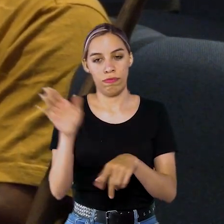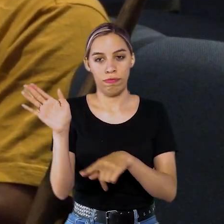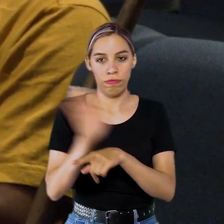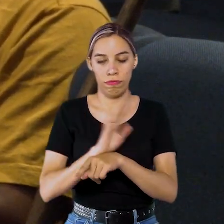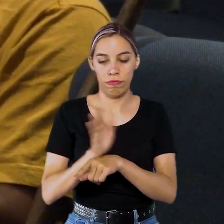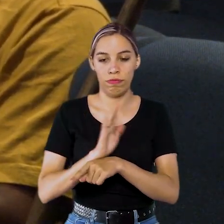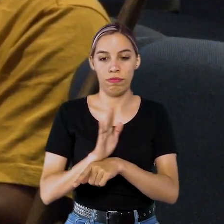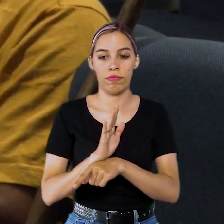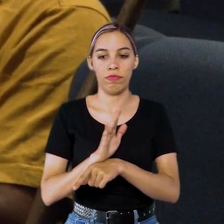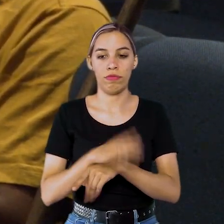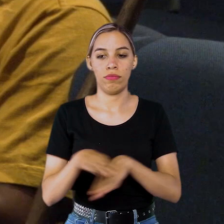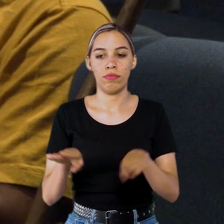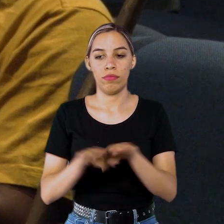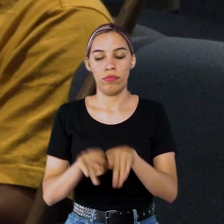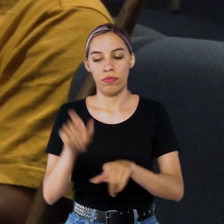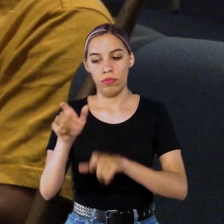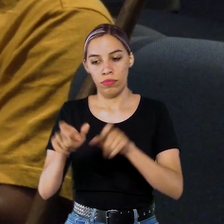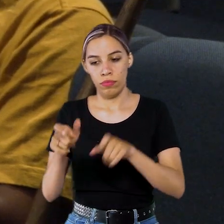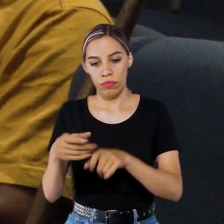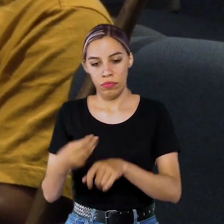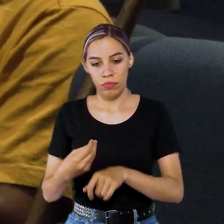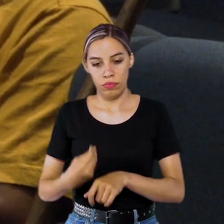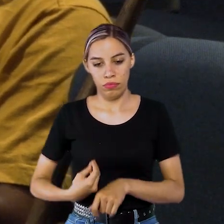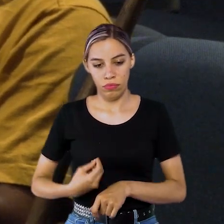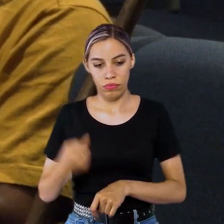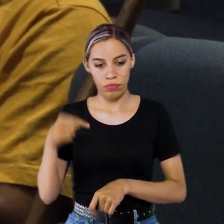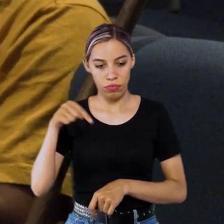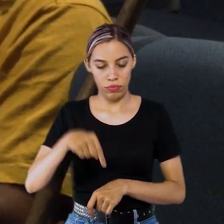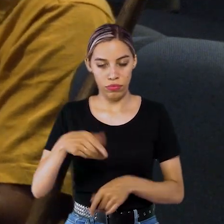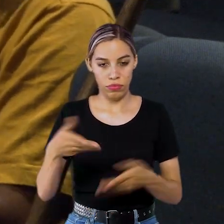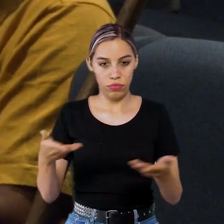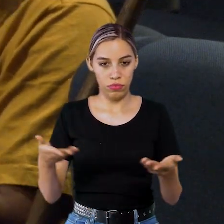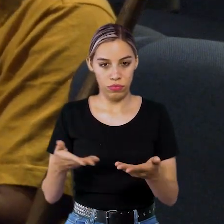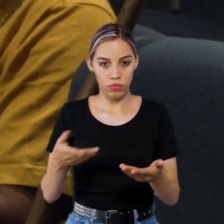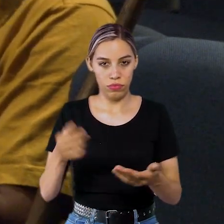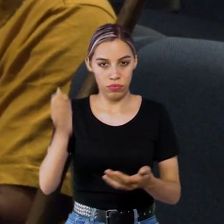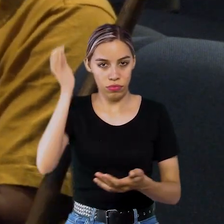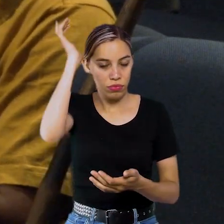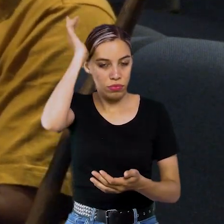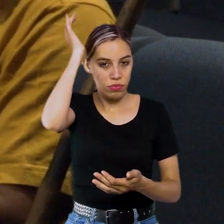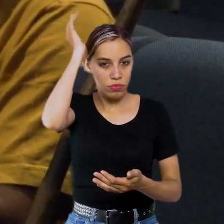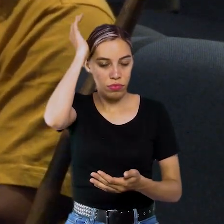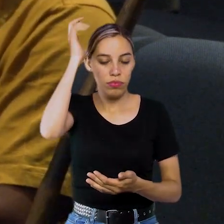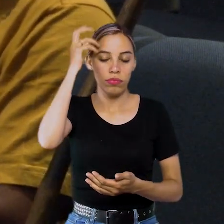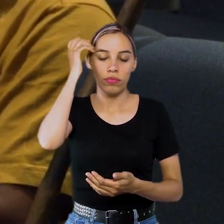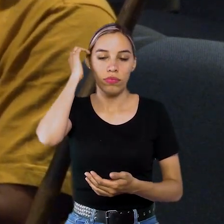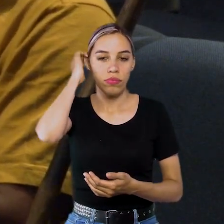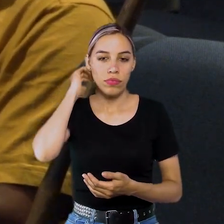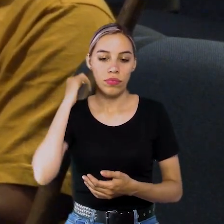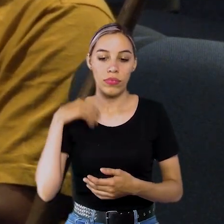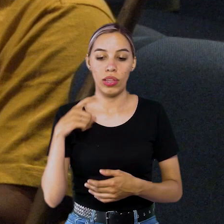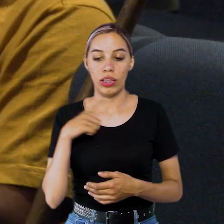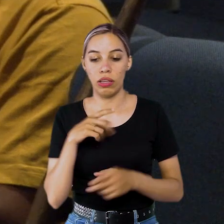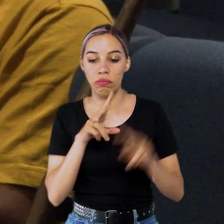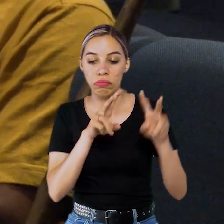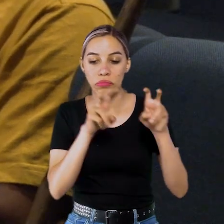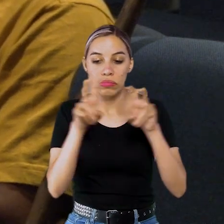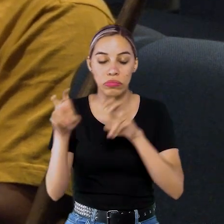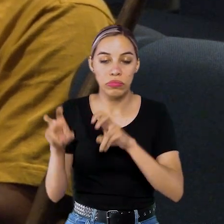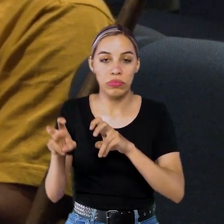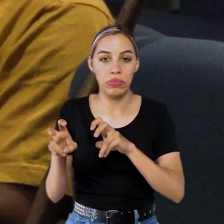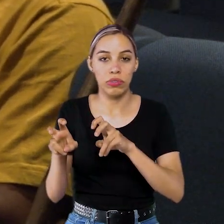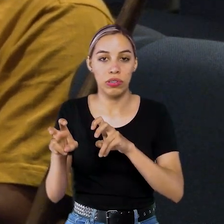audiovisual e as pessoas que hoje têm a oportunidade de estar aqui no SESC, não sei se só pelo Agosto Indígena ou se existe um empenho de